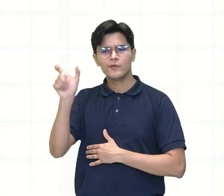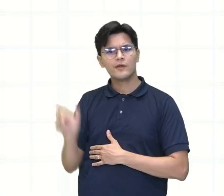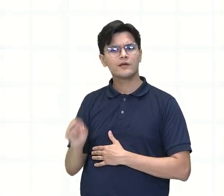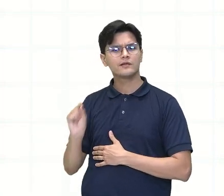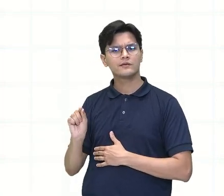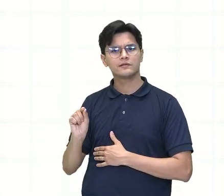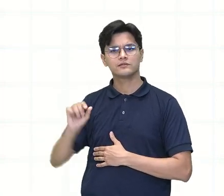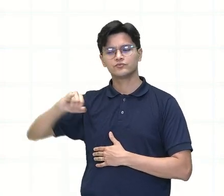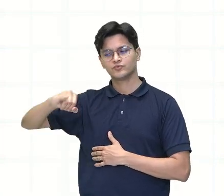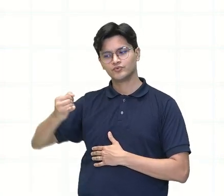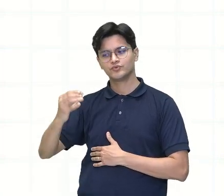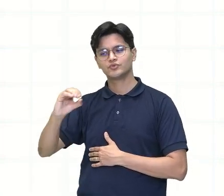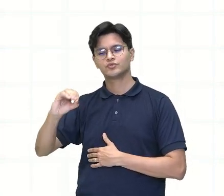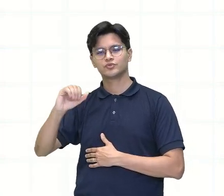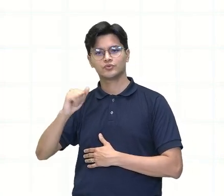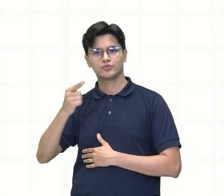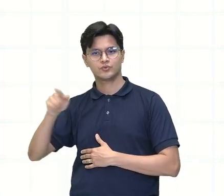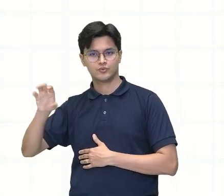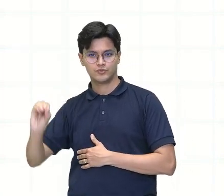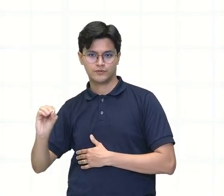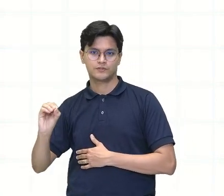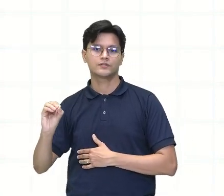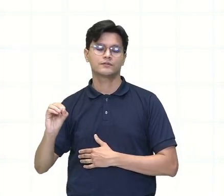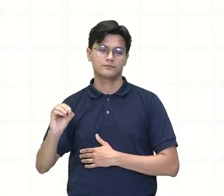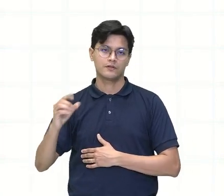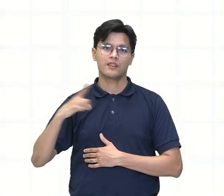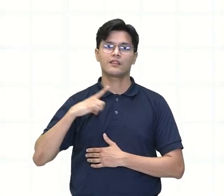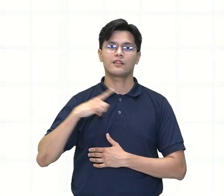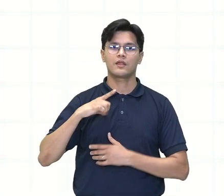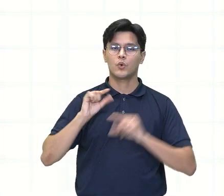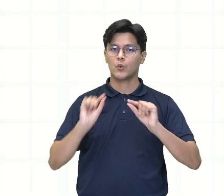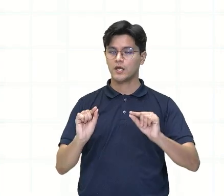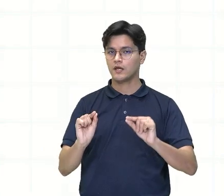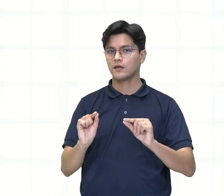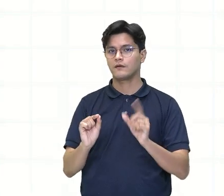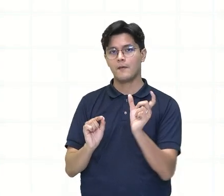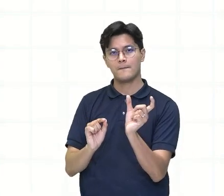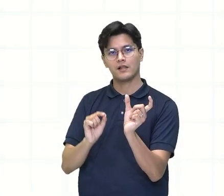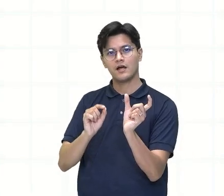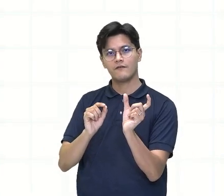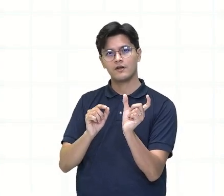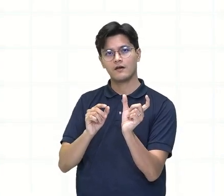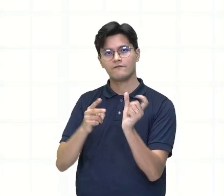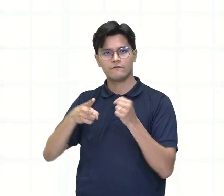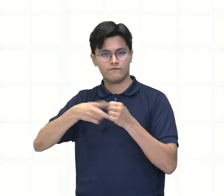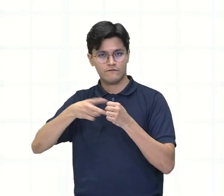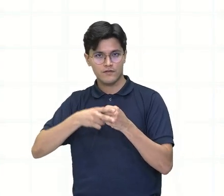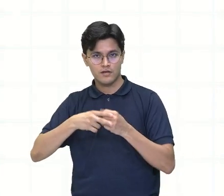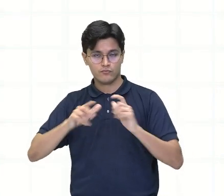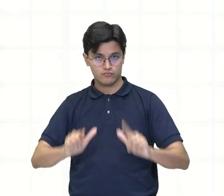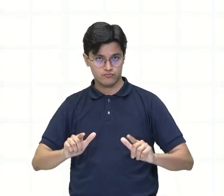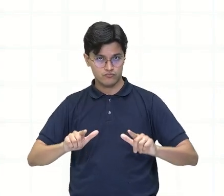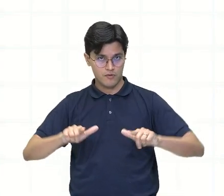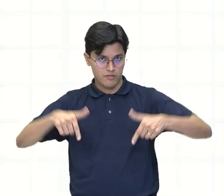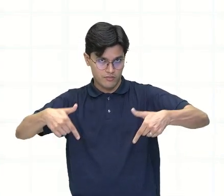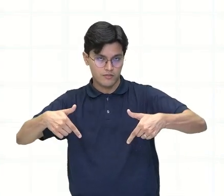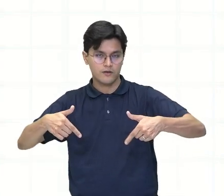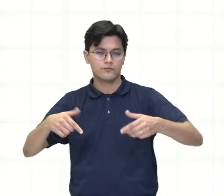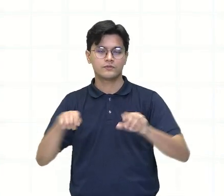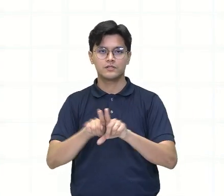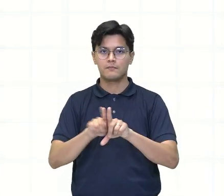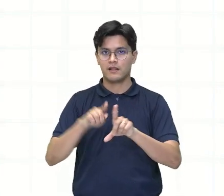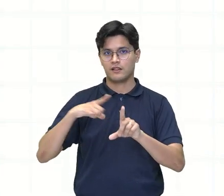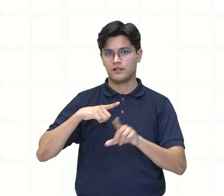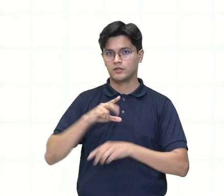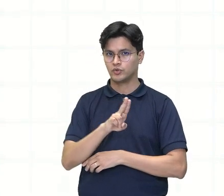nós temos aí também um verbo de ação, né? E satisfeito, um